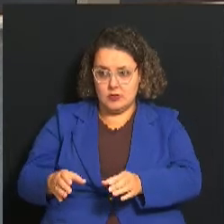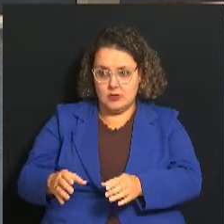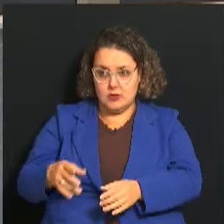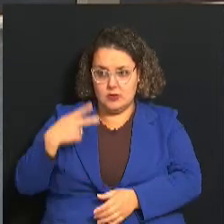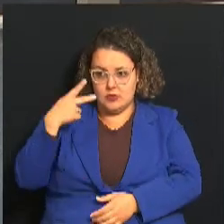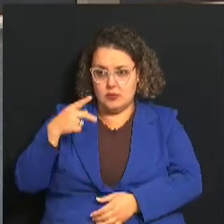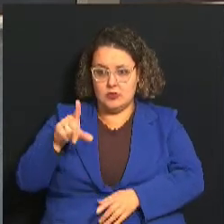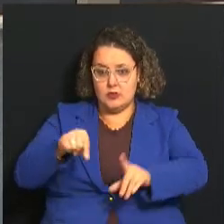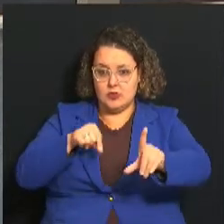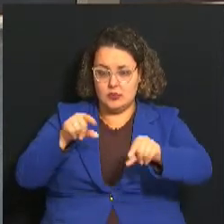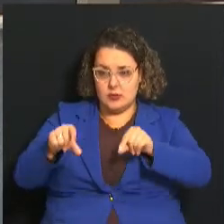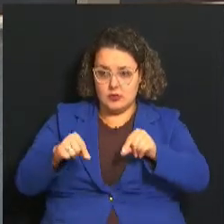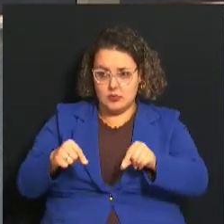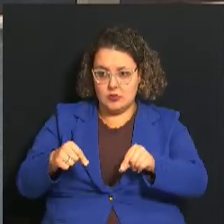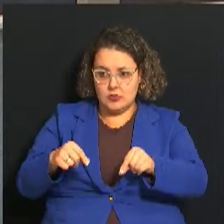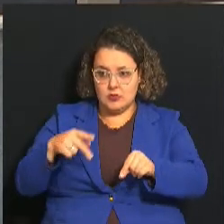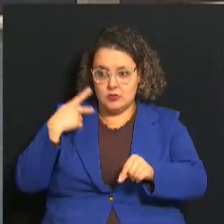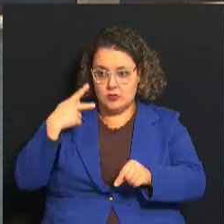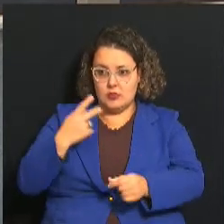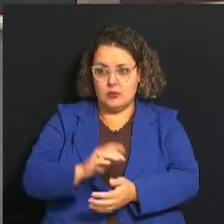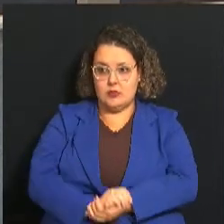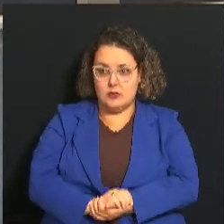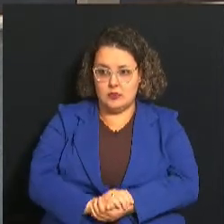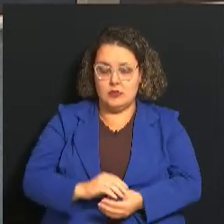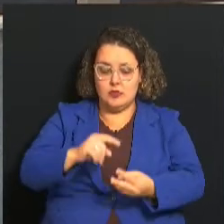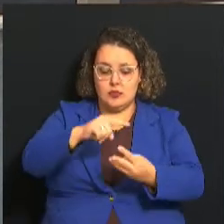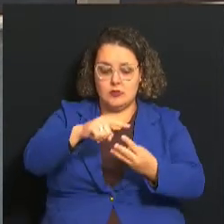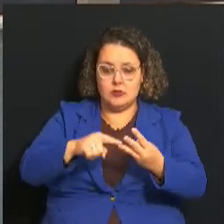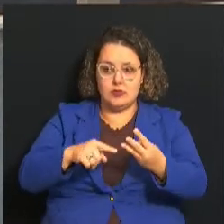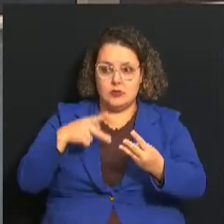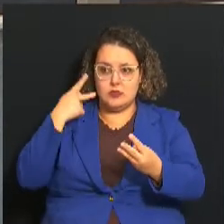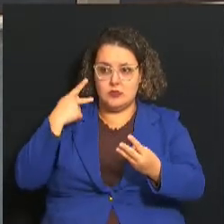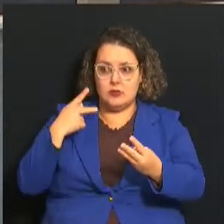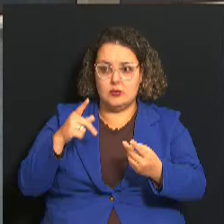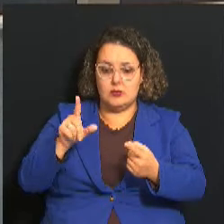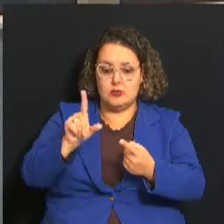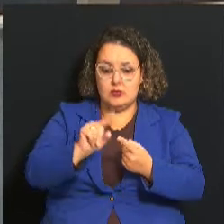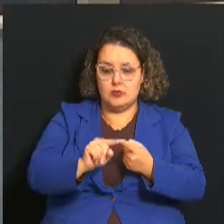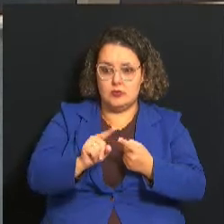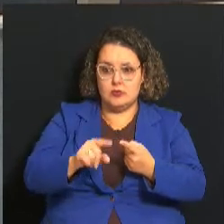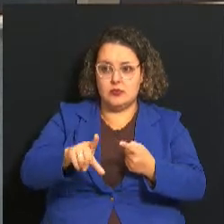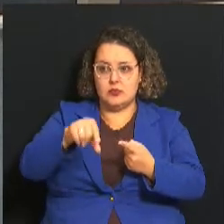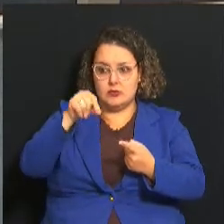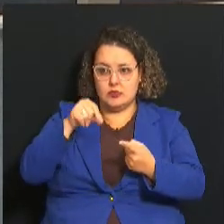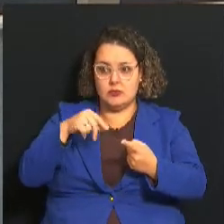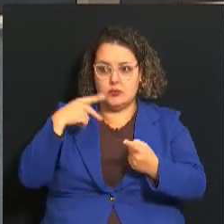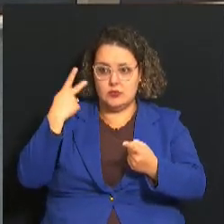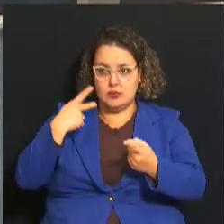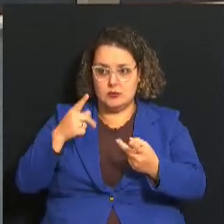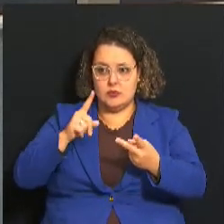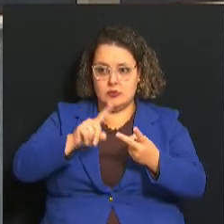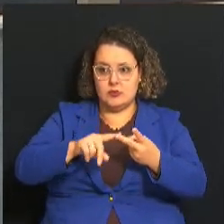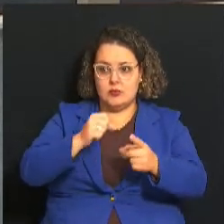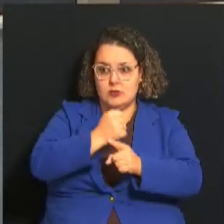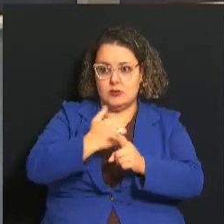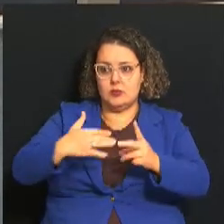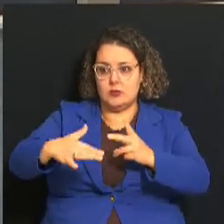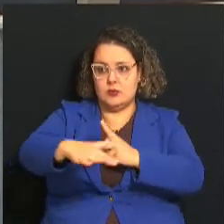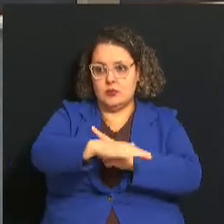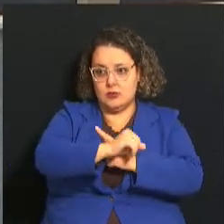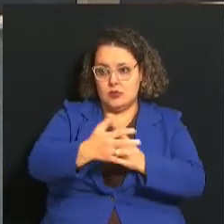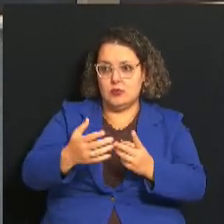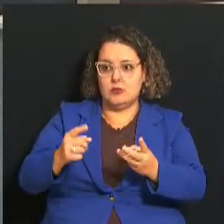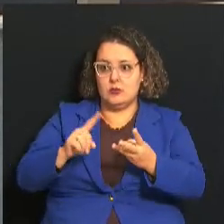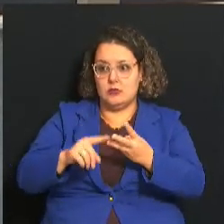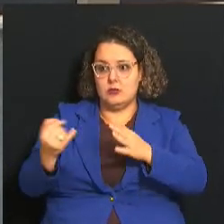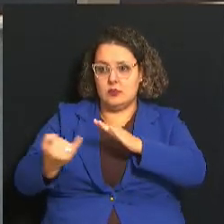pares. Por que não os 3 vereadores, um escolhido por seus pares, outro pela sociedade civil e outro pelas entidades? Não poderia